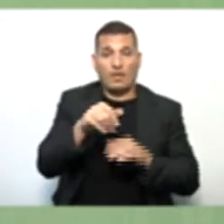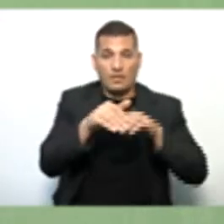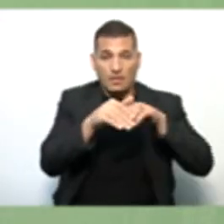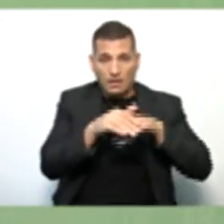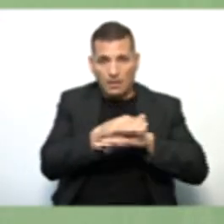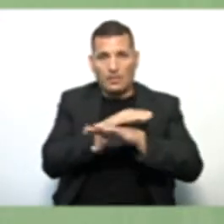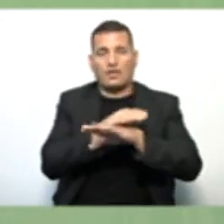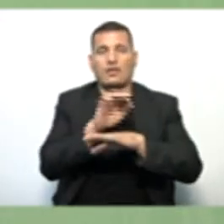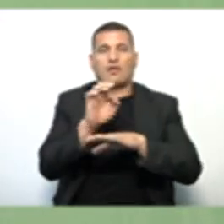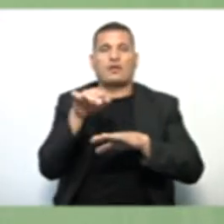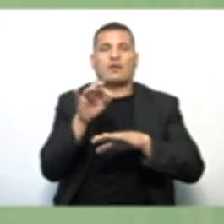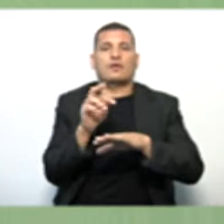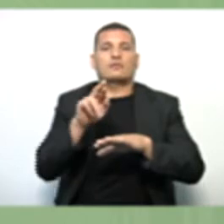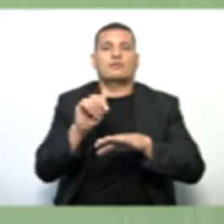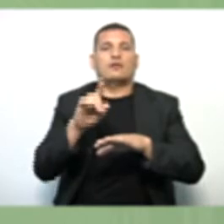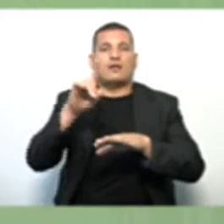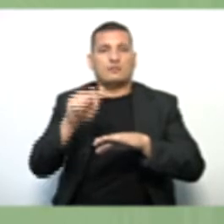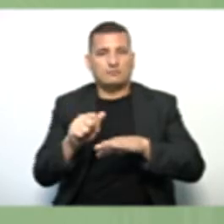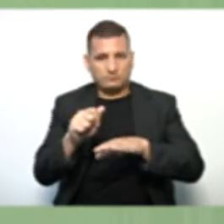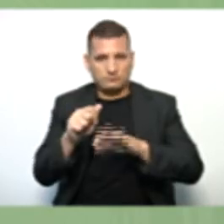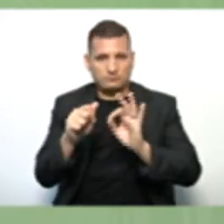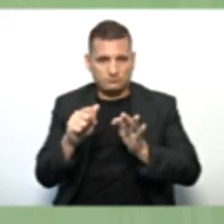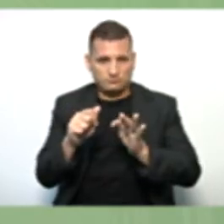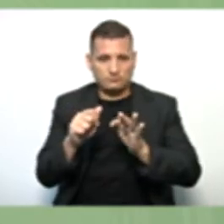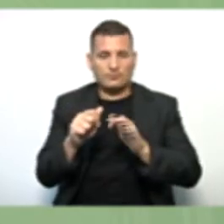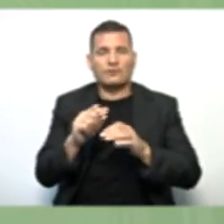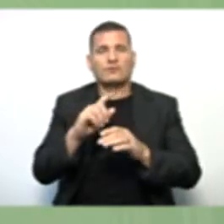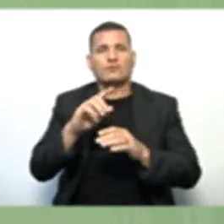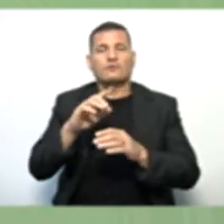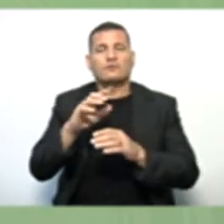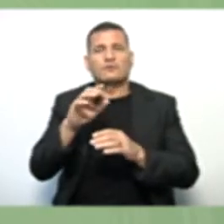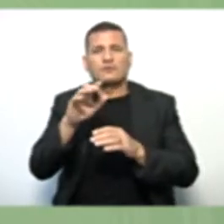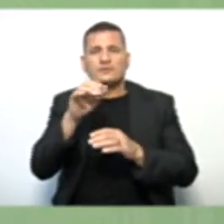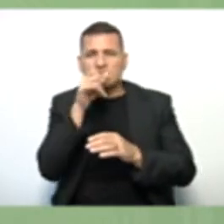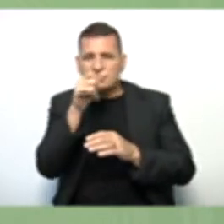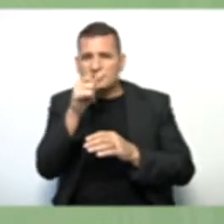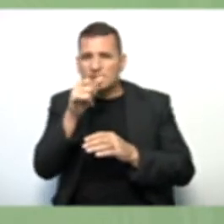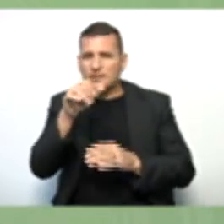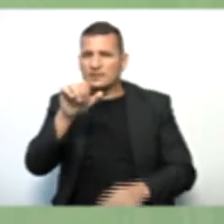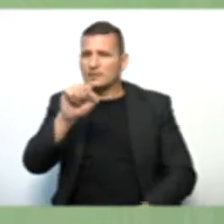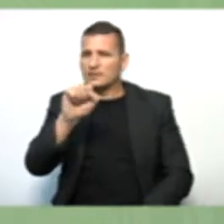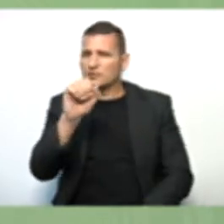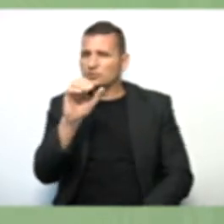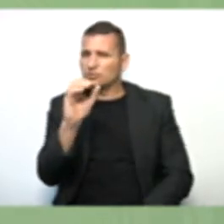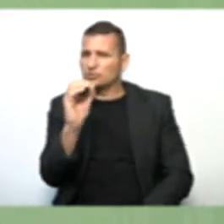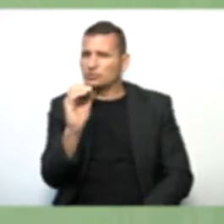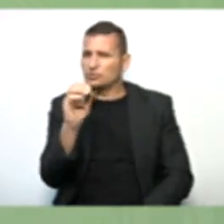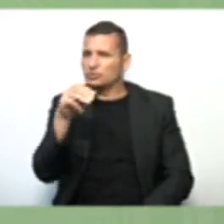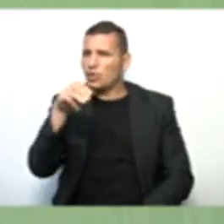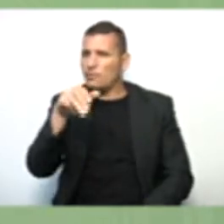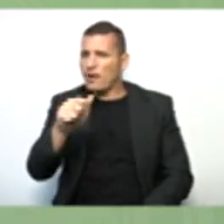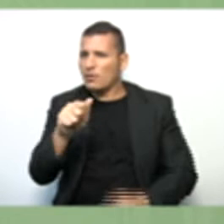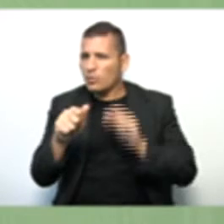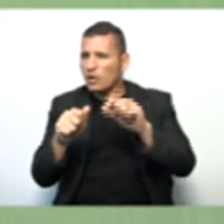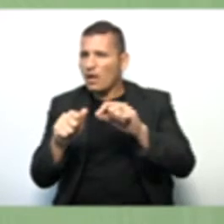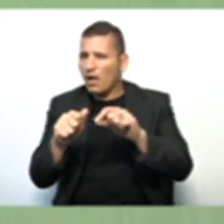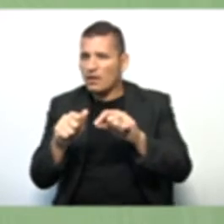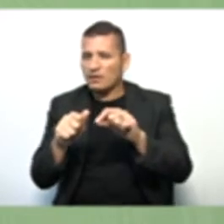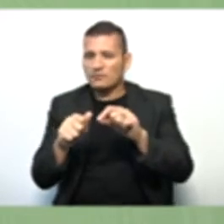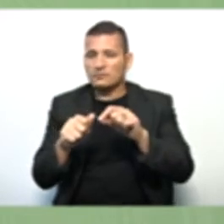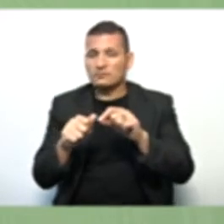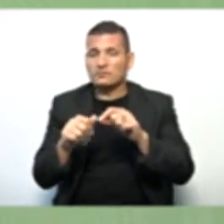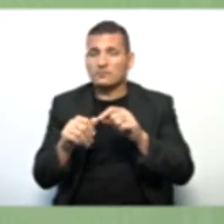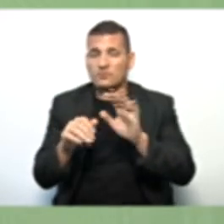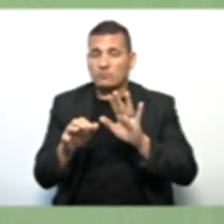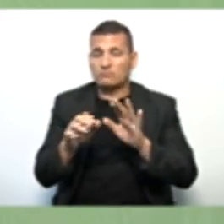tá? É a entrada. Soma. Quando eu tô falando de soma, olha o que ele vai fazer aqui agora. Ele não sabe o número que o